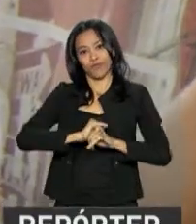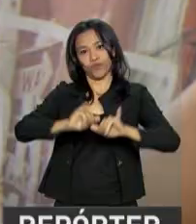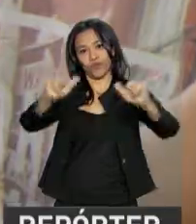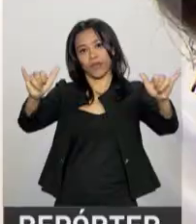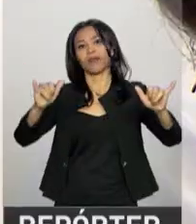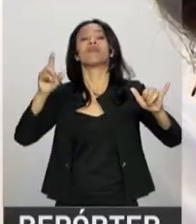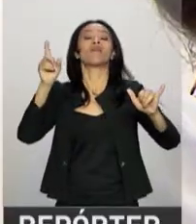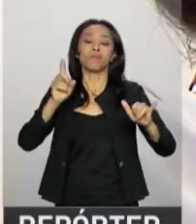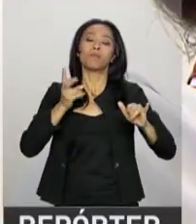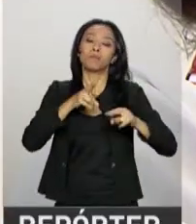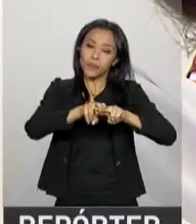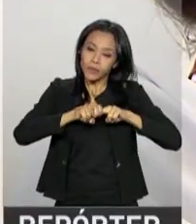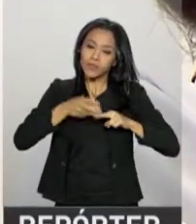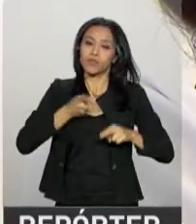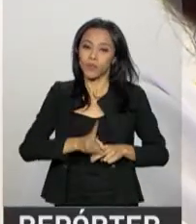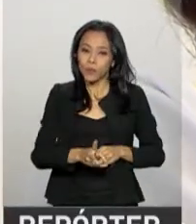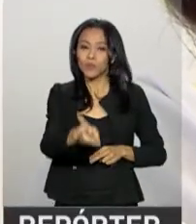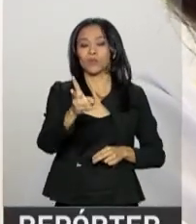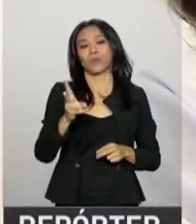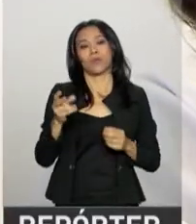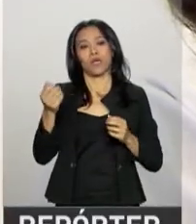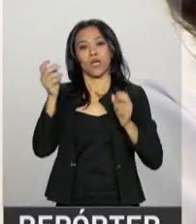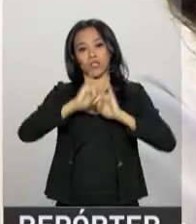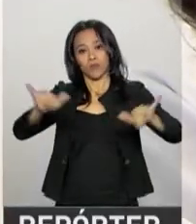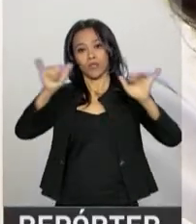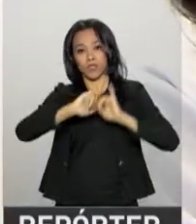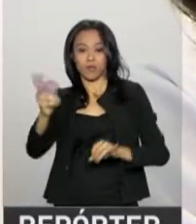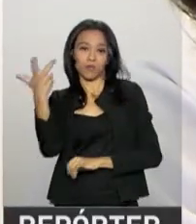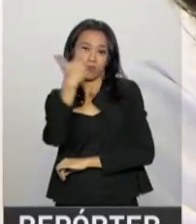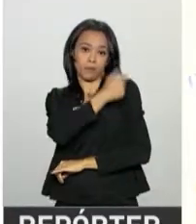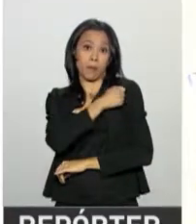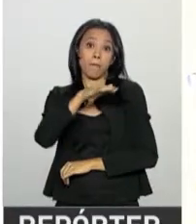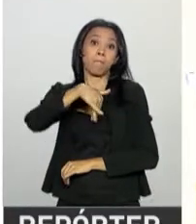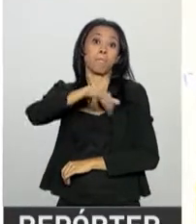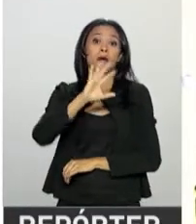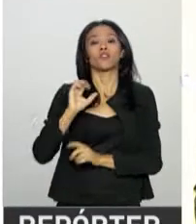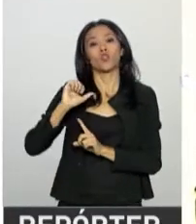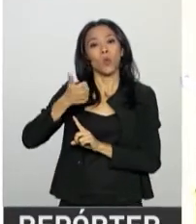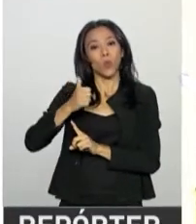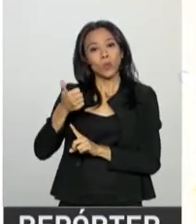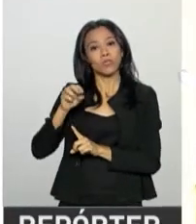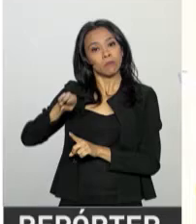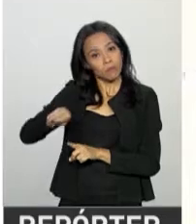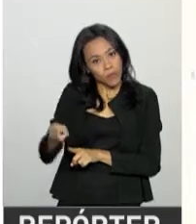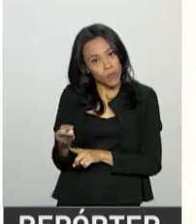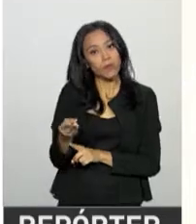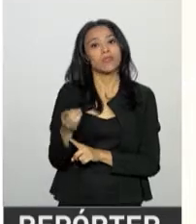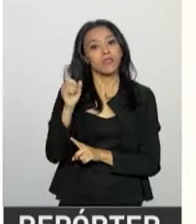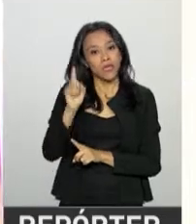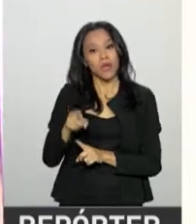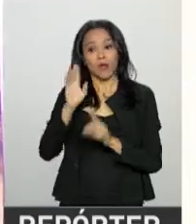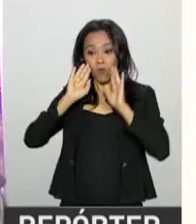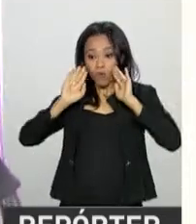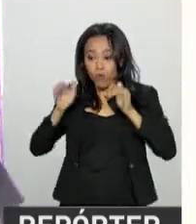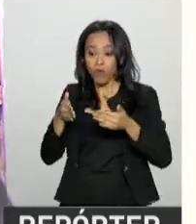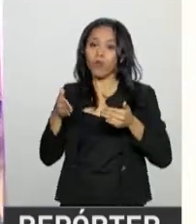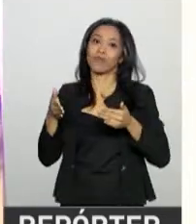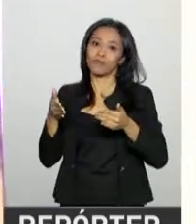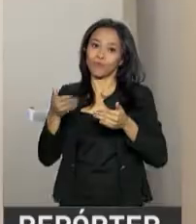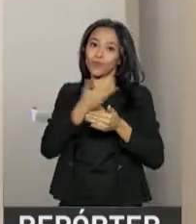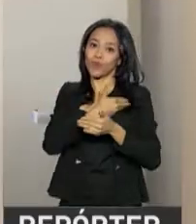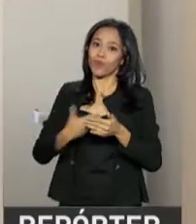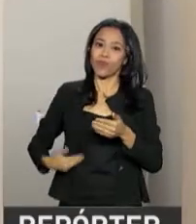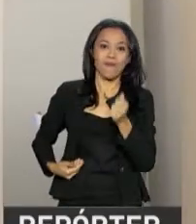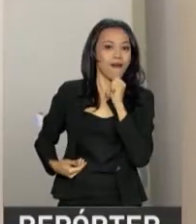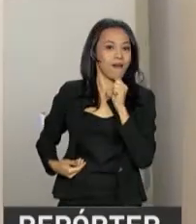desta campanha mais de 11 milhões de pessoas que fazem parte do público alvo ainda não se